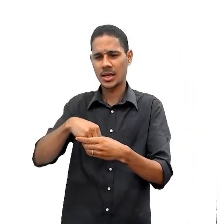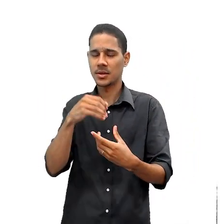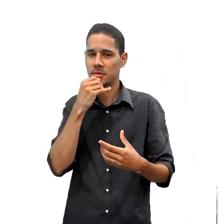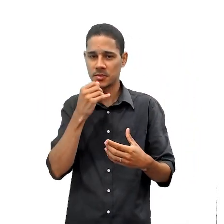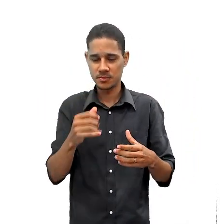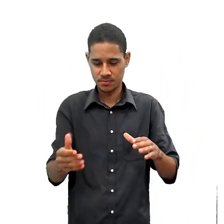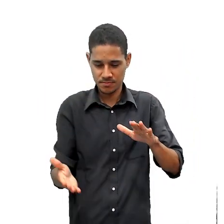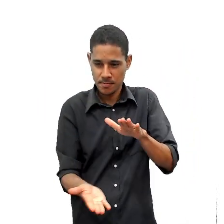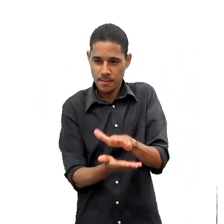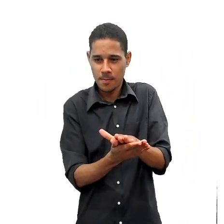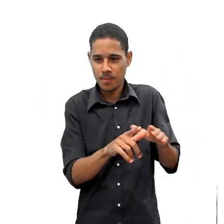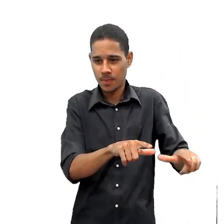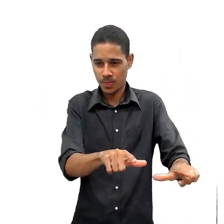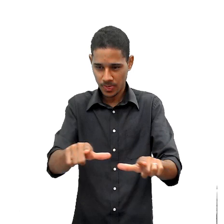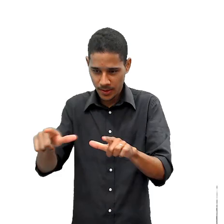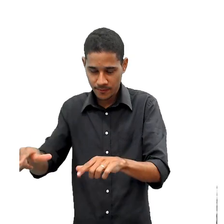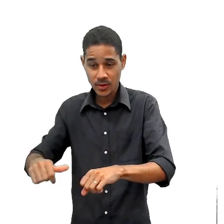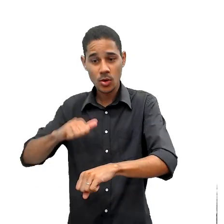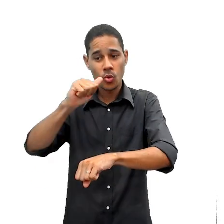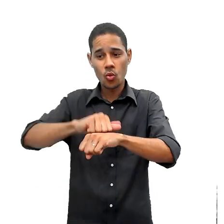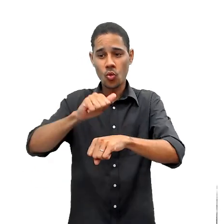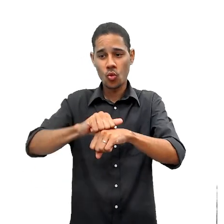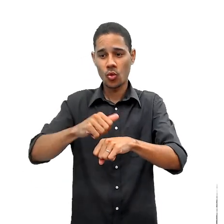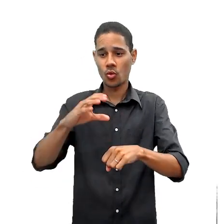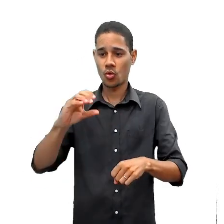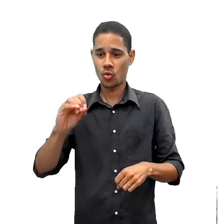concreto em corte, né? Material